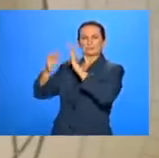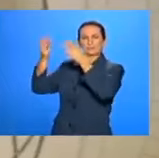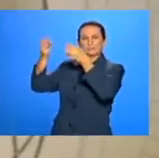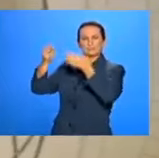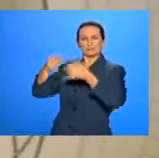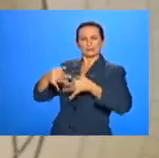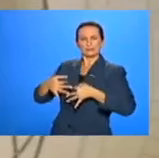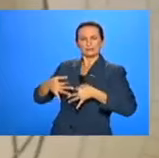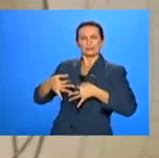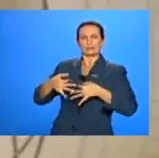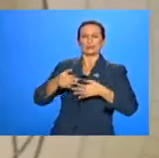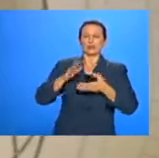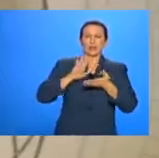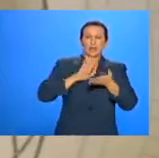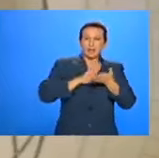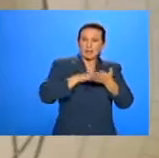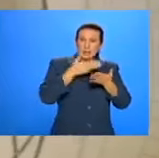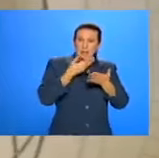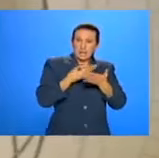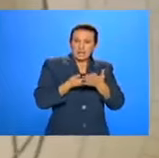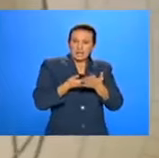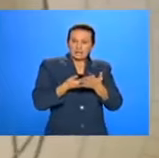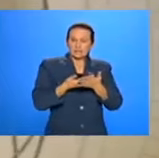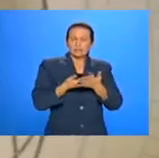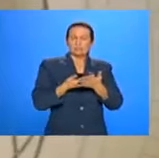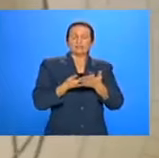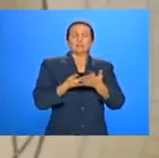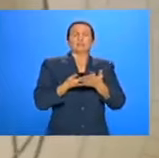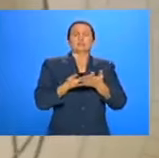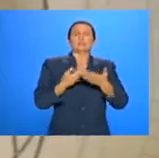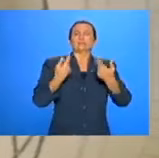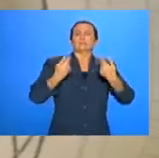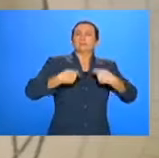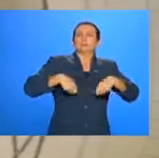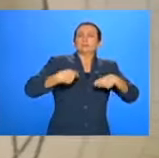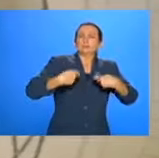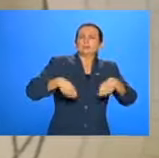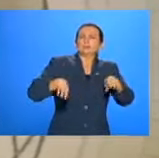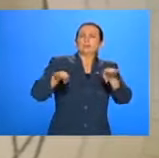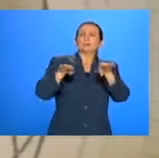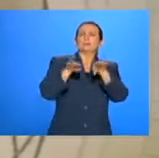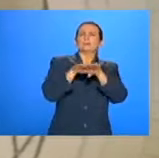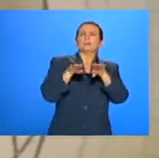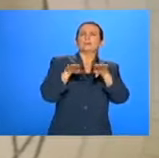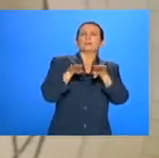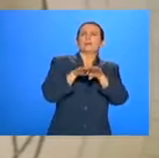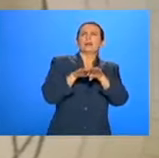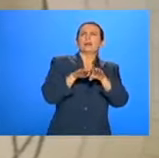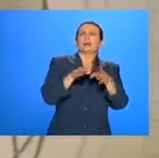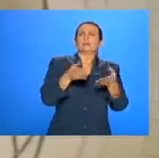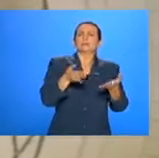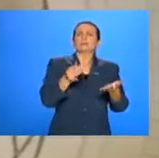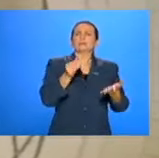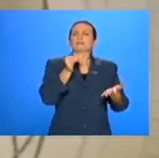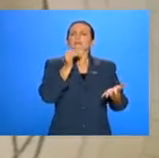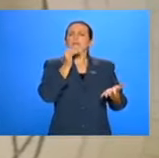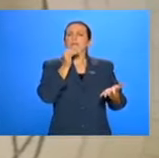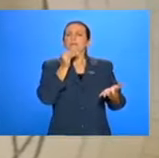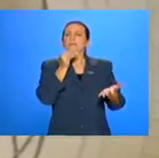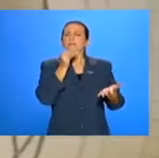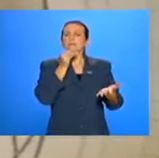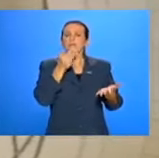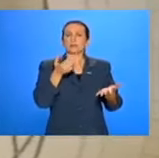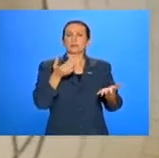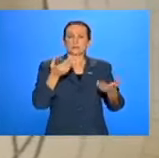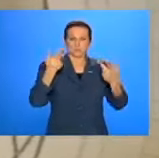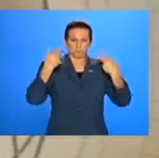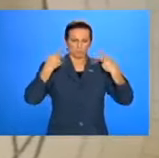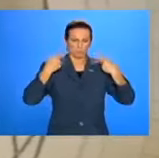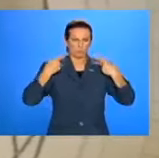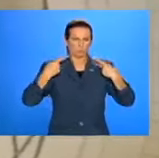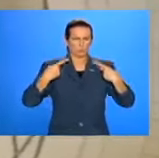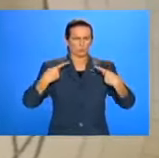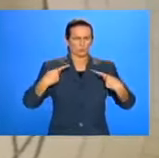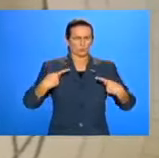intérprete também, ele precisa ter uma